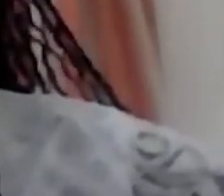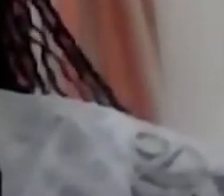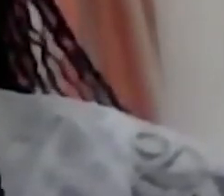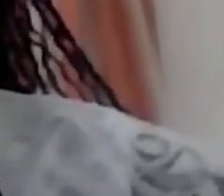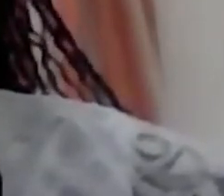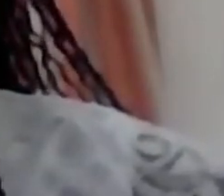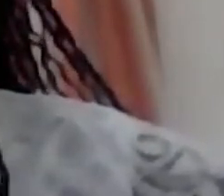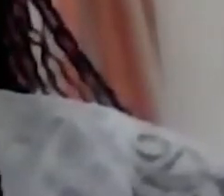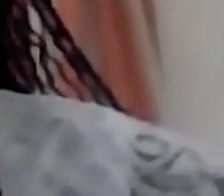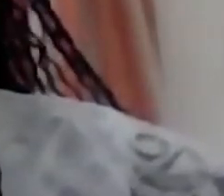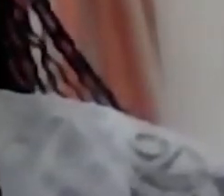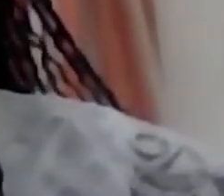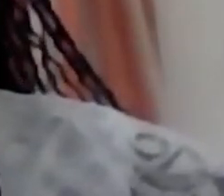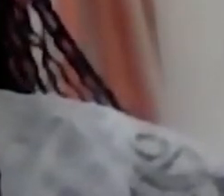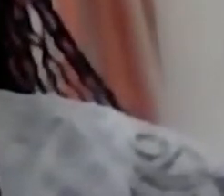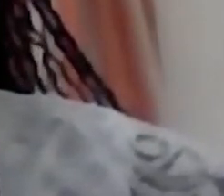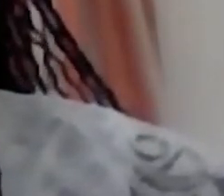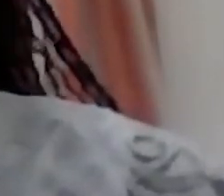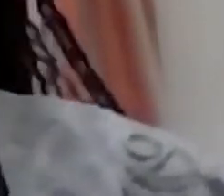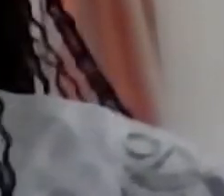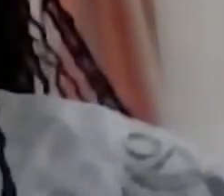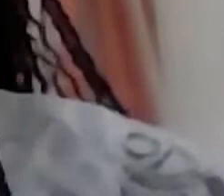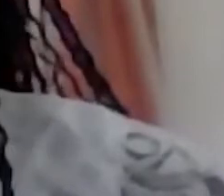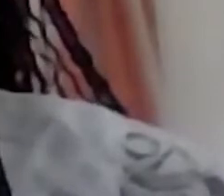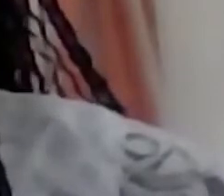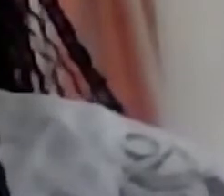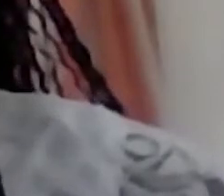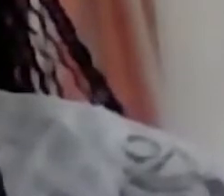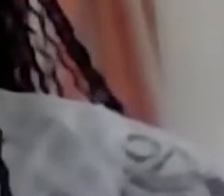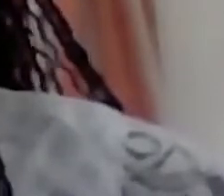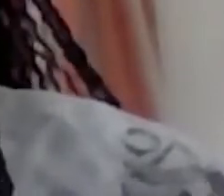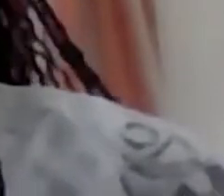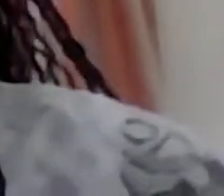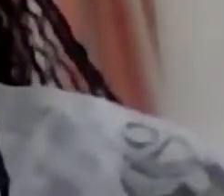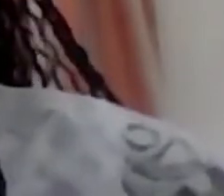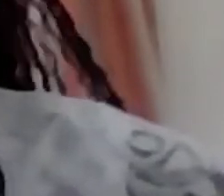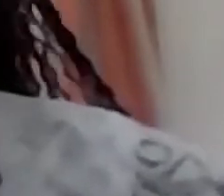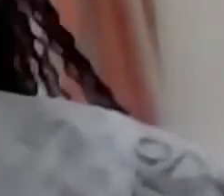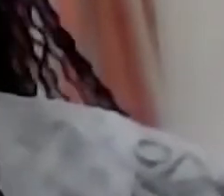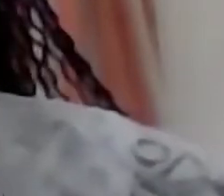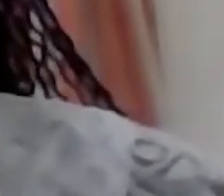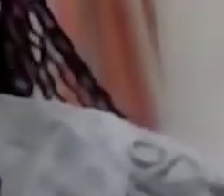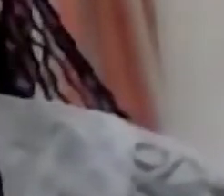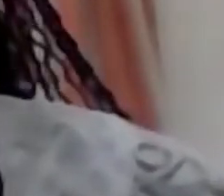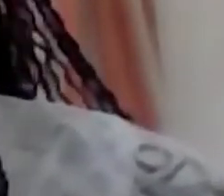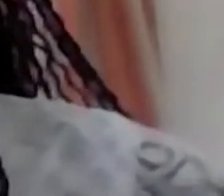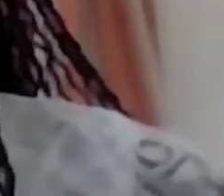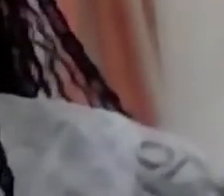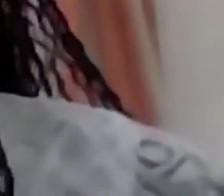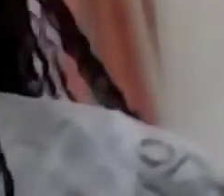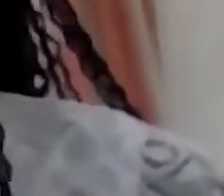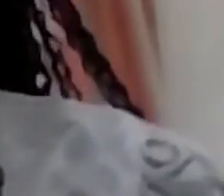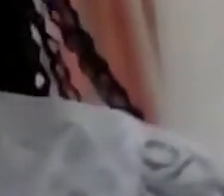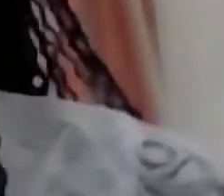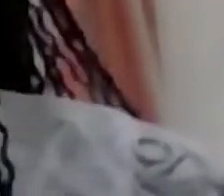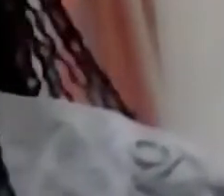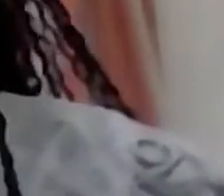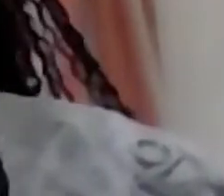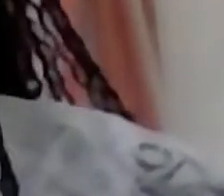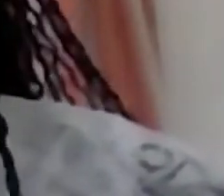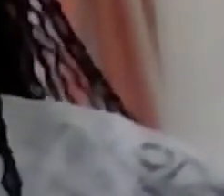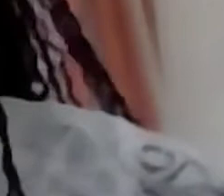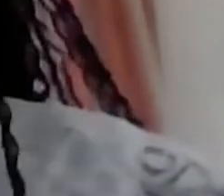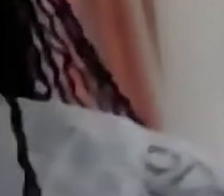do racismo estrutural hoje, da situação do negro na sociedade, eu acho que tem que ser retomado. Eu acho que o que é